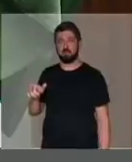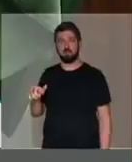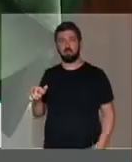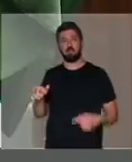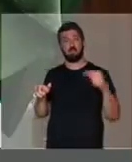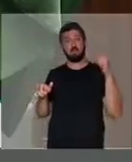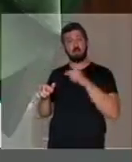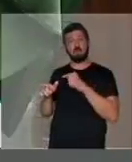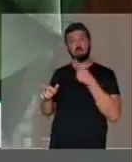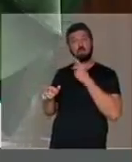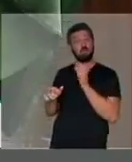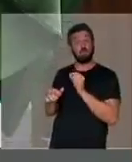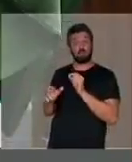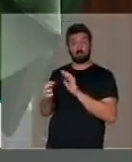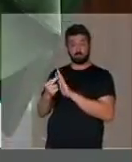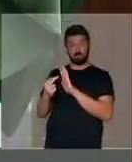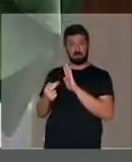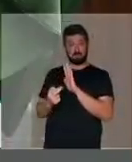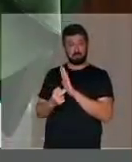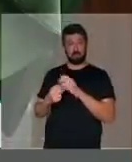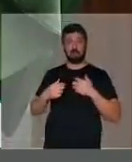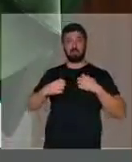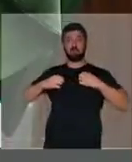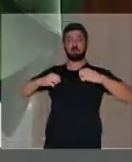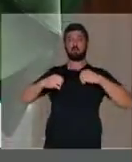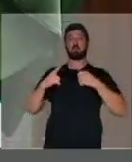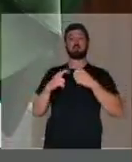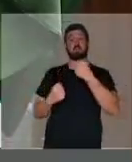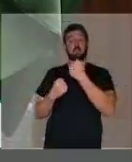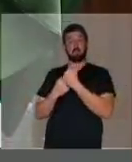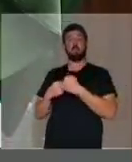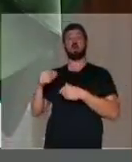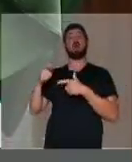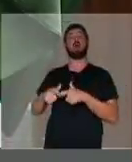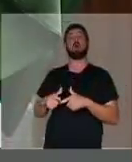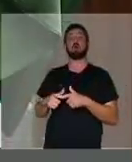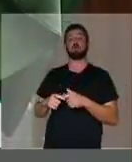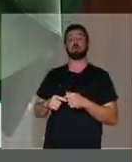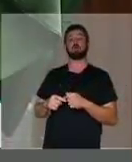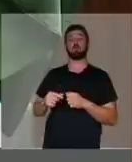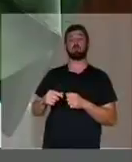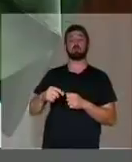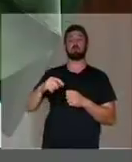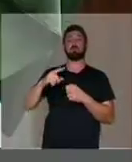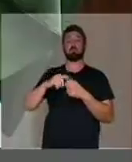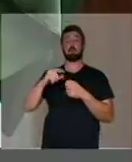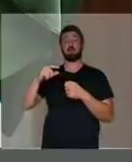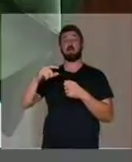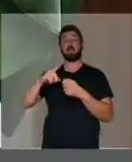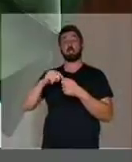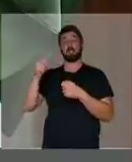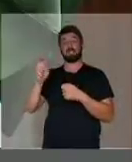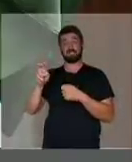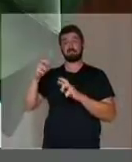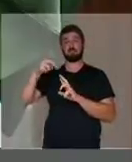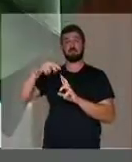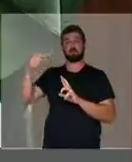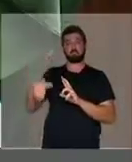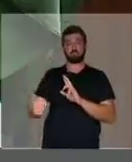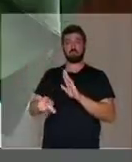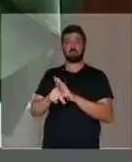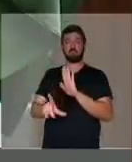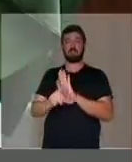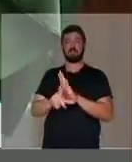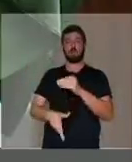Considera-se que a norma encontra respaldo no artigo 15, parágrafo 7º, da Lei